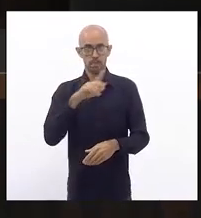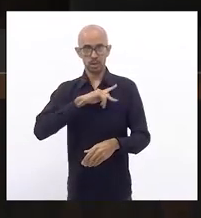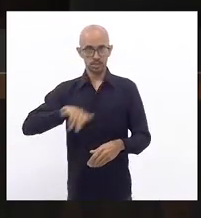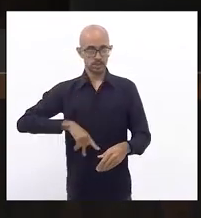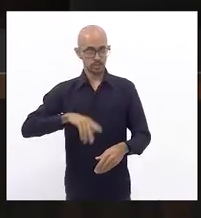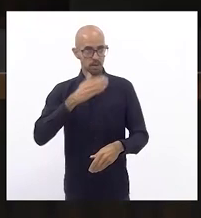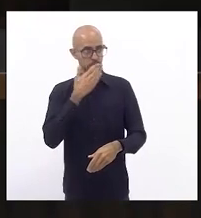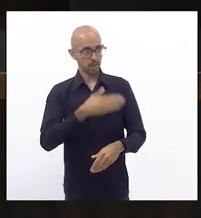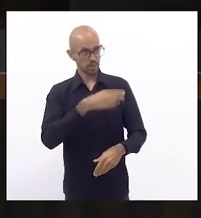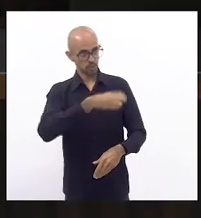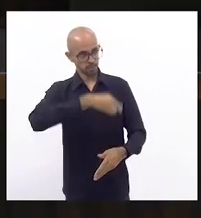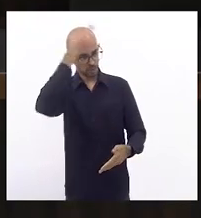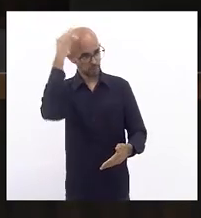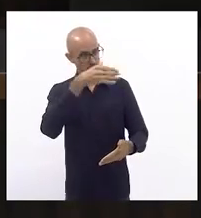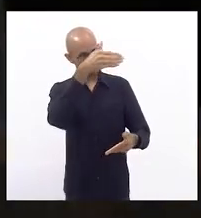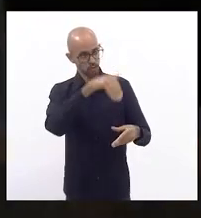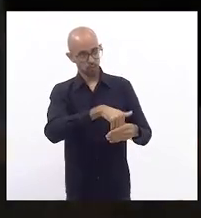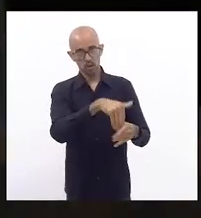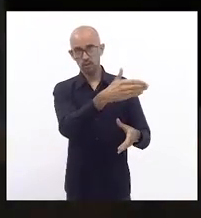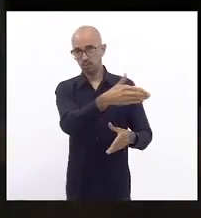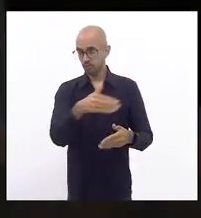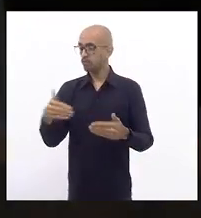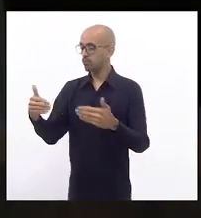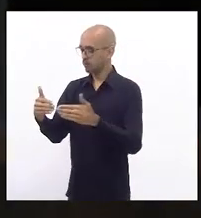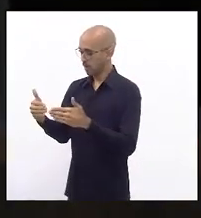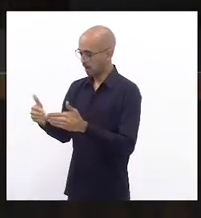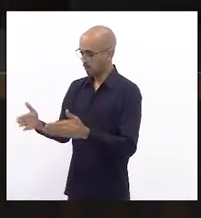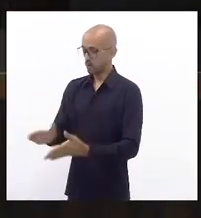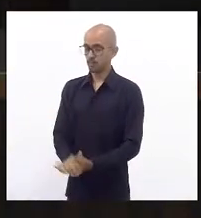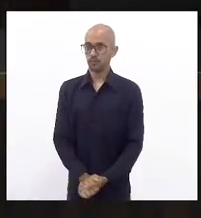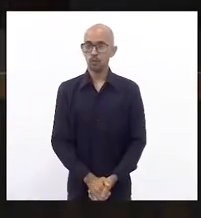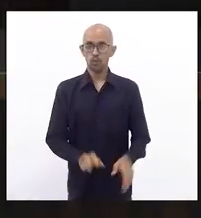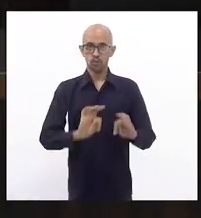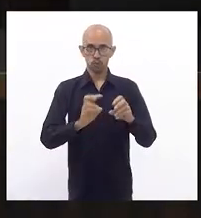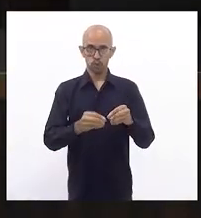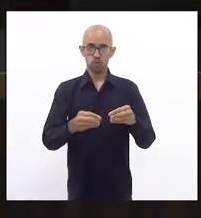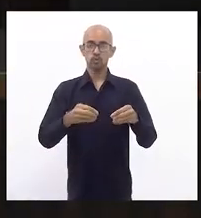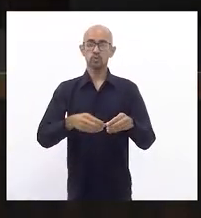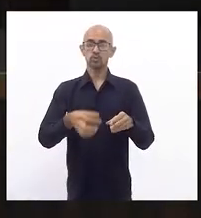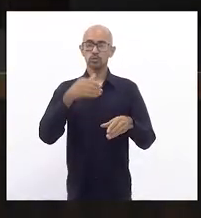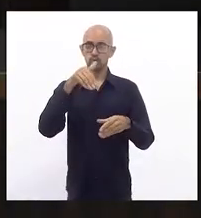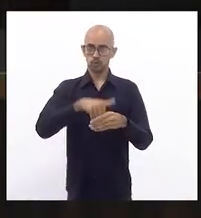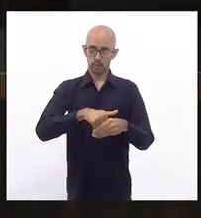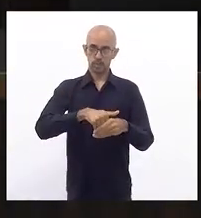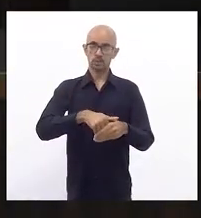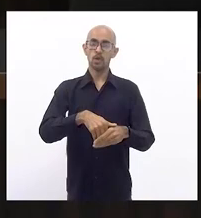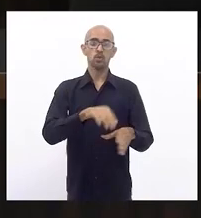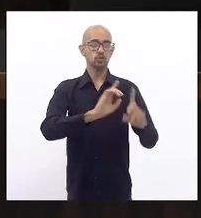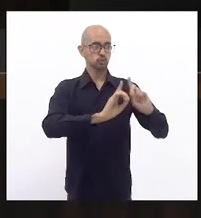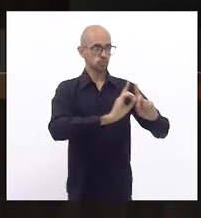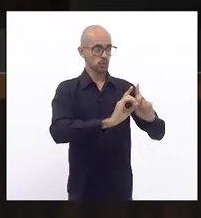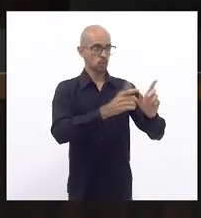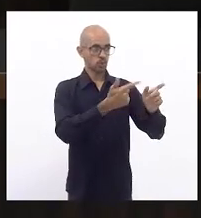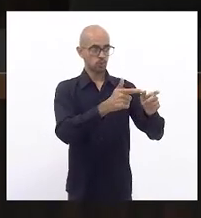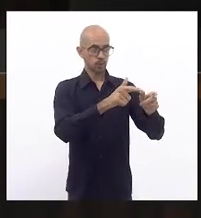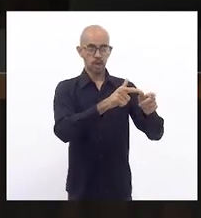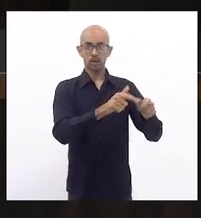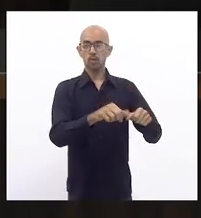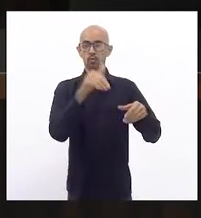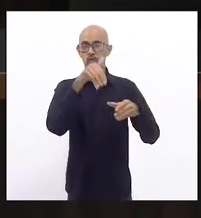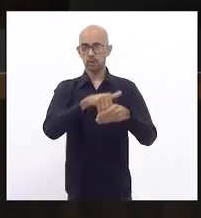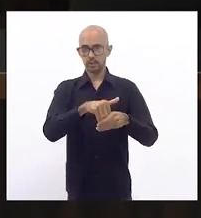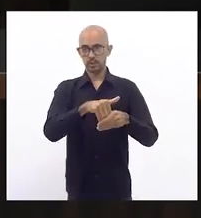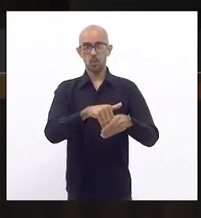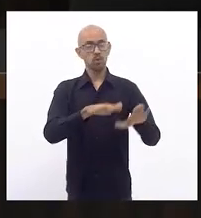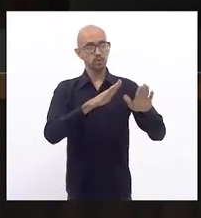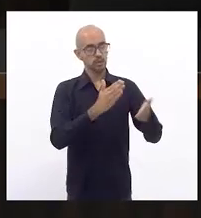relator especial, deputado Márcio Pacheco. Favorável, presidente. Com os pareceres emitidos em discussão, não havendo quem queira discutir, encerrada a discussão, em votação,